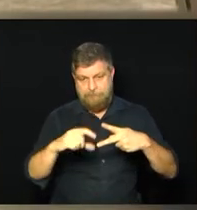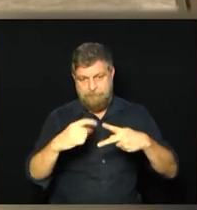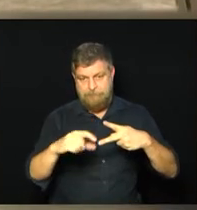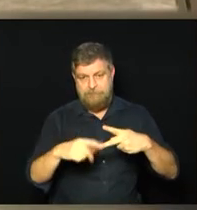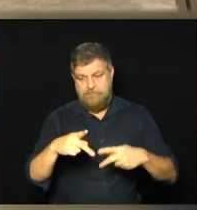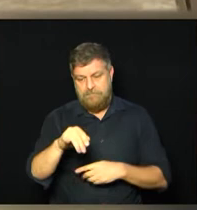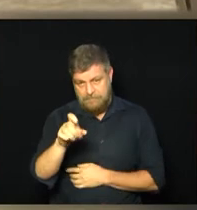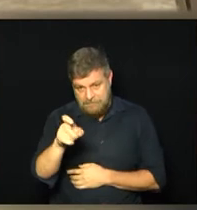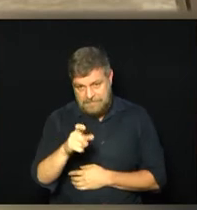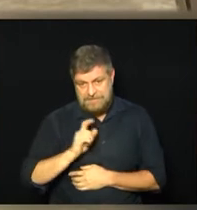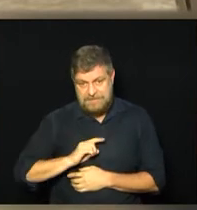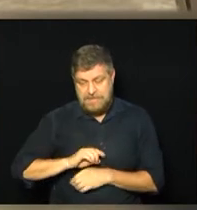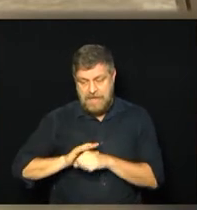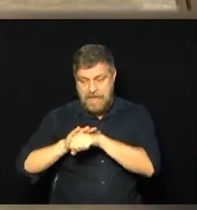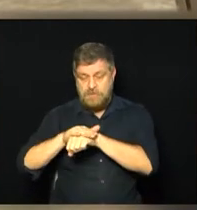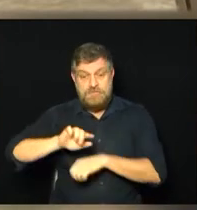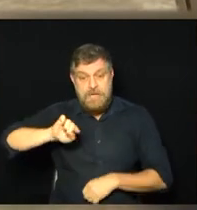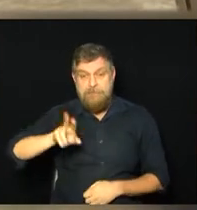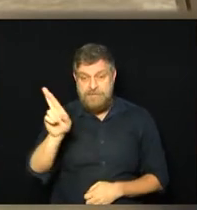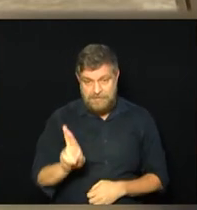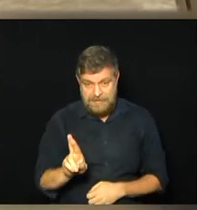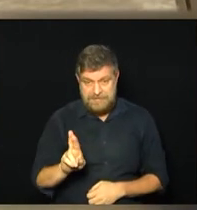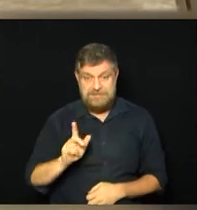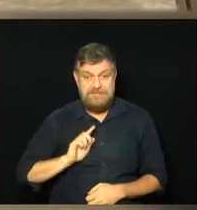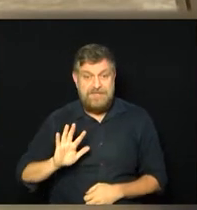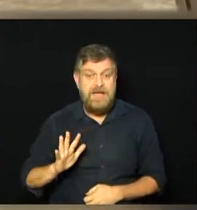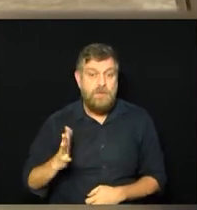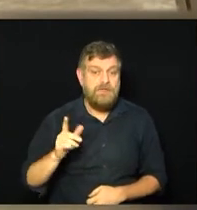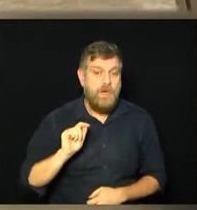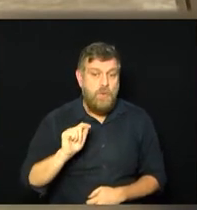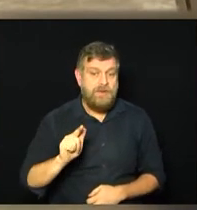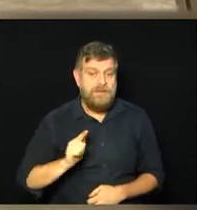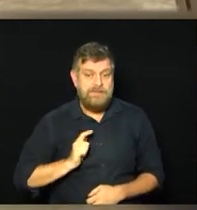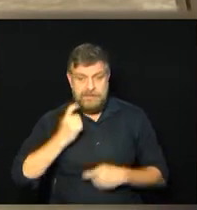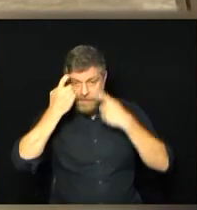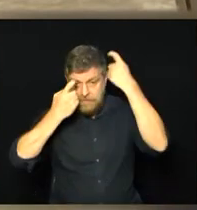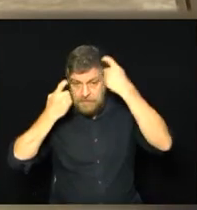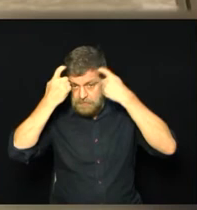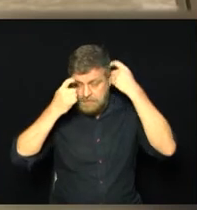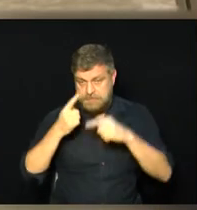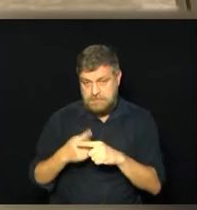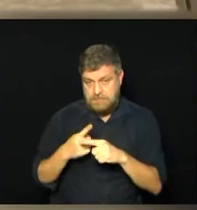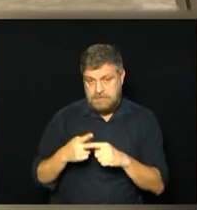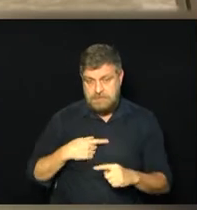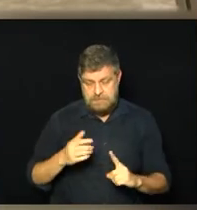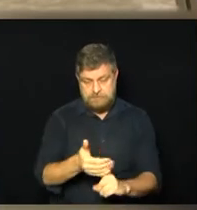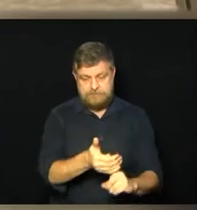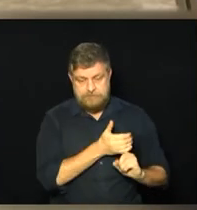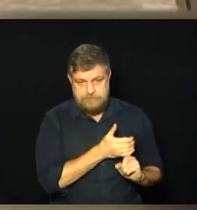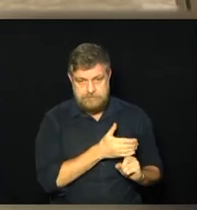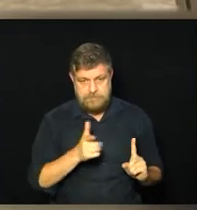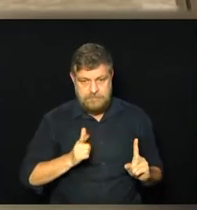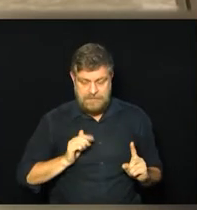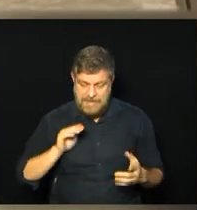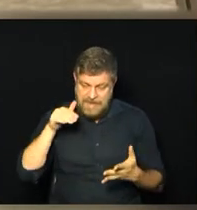está reduzido para R$1.000, mas em contrapartida causa preocupação porque esse sequestro relâmpago pode se estender